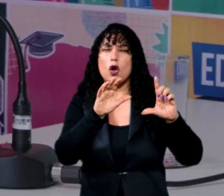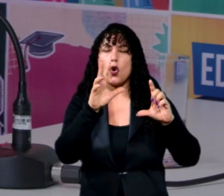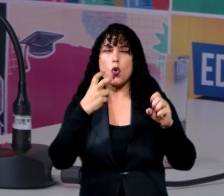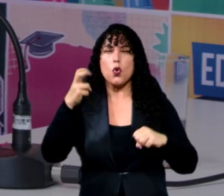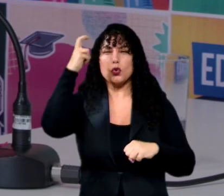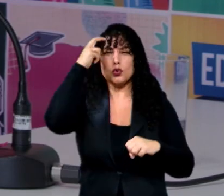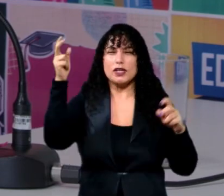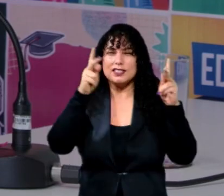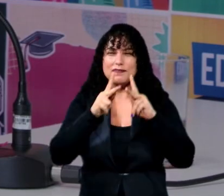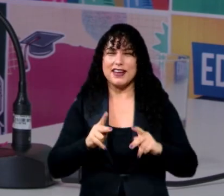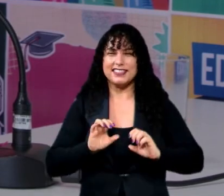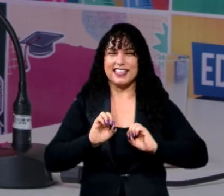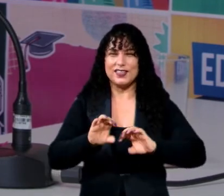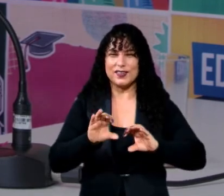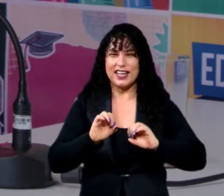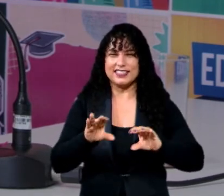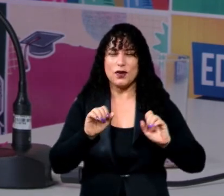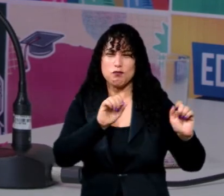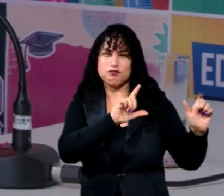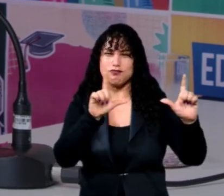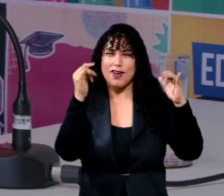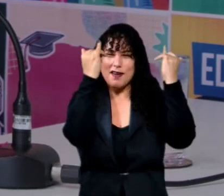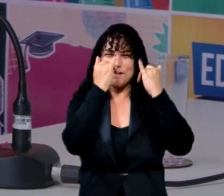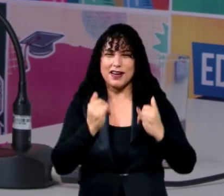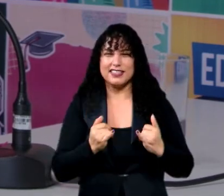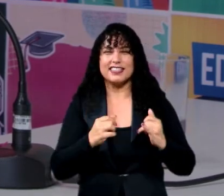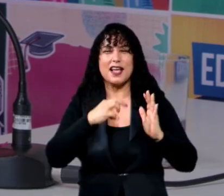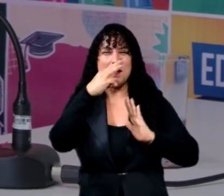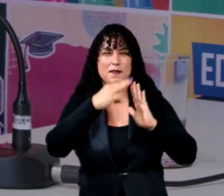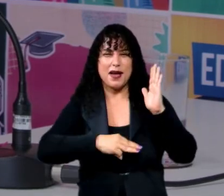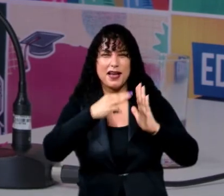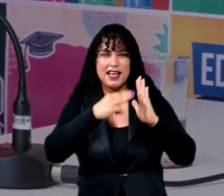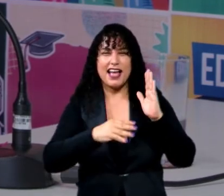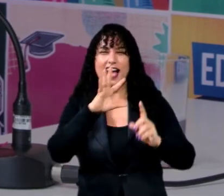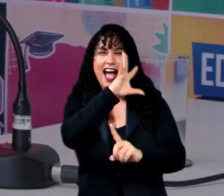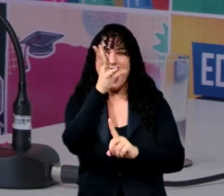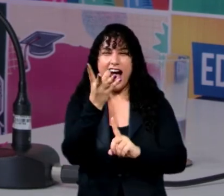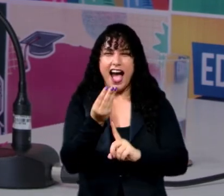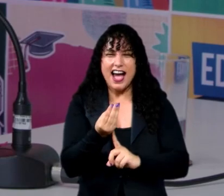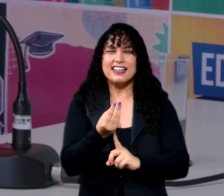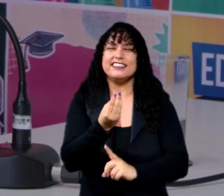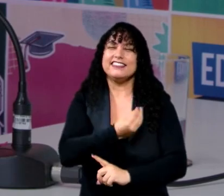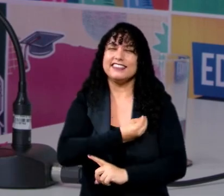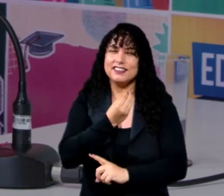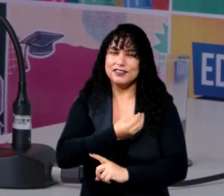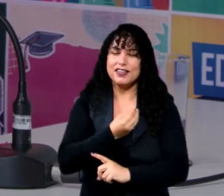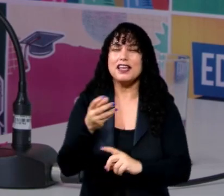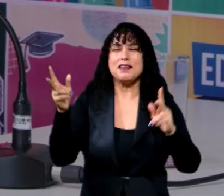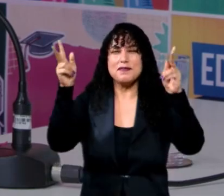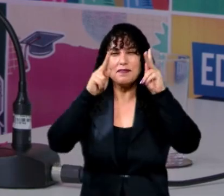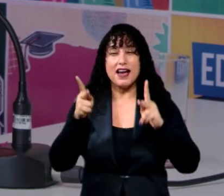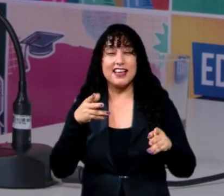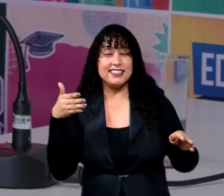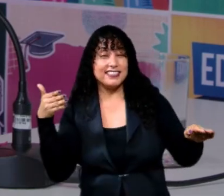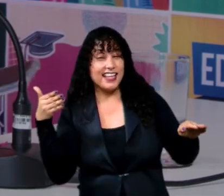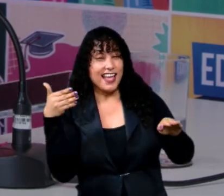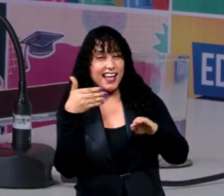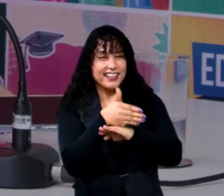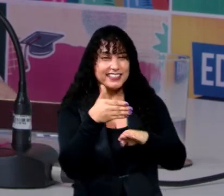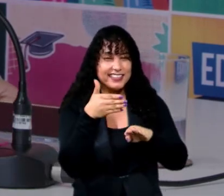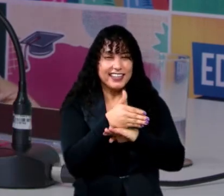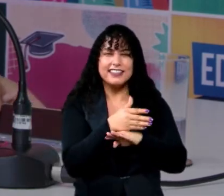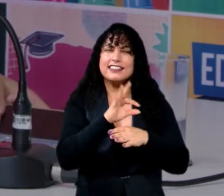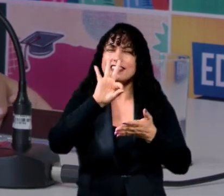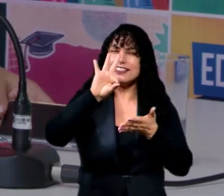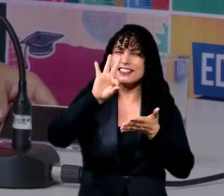na Educação, que é essa metodologia, a arte de De viver em viver em paz. paz. É Você isso. entrando ali, você faz